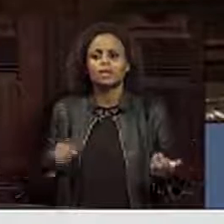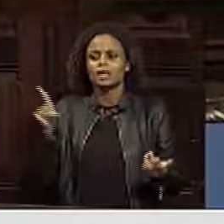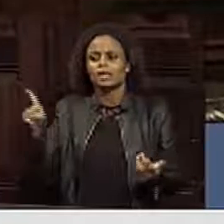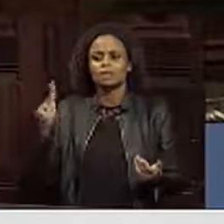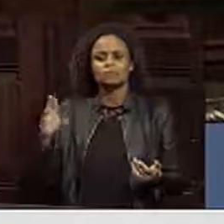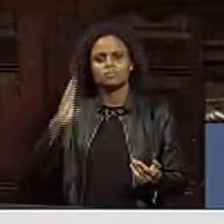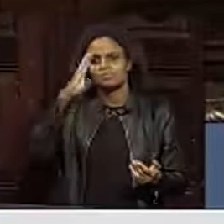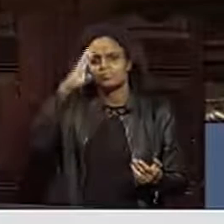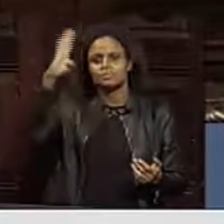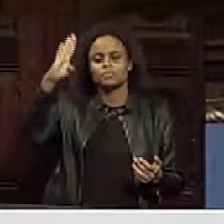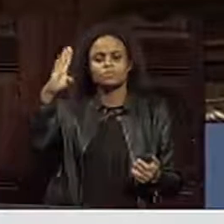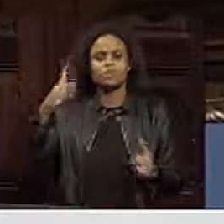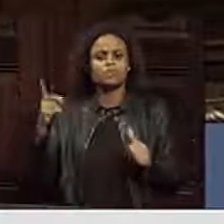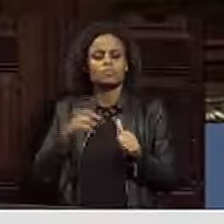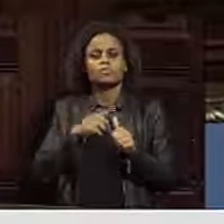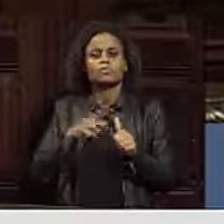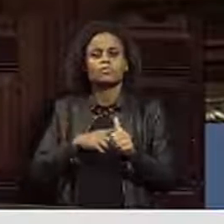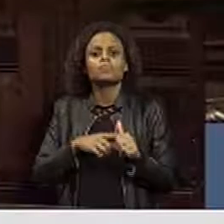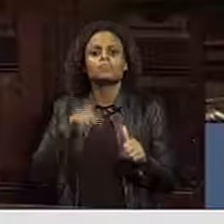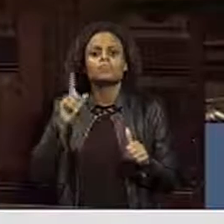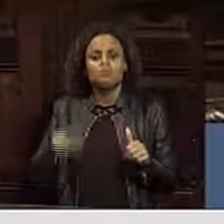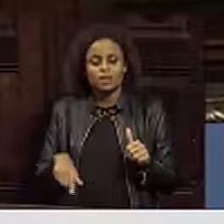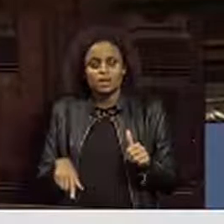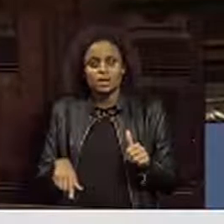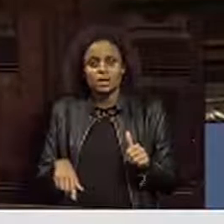de 384 escolas.